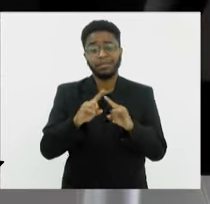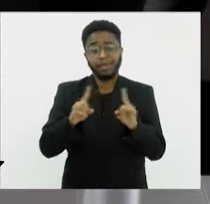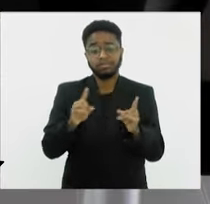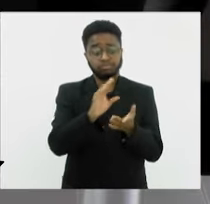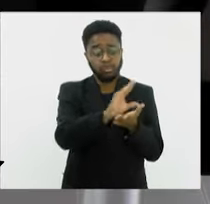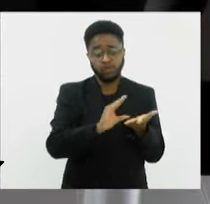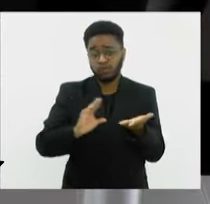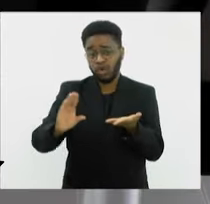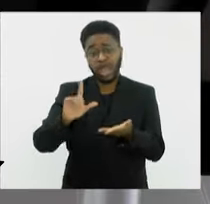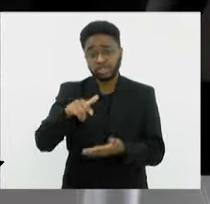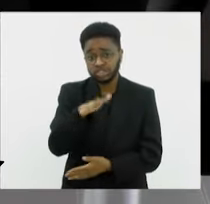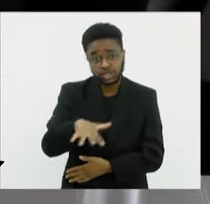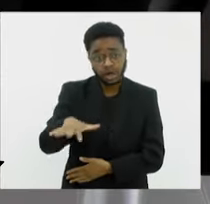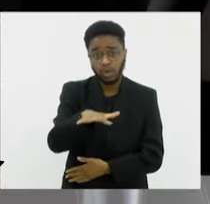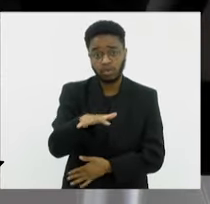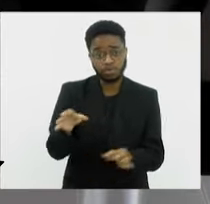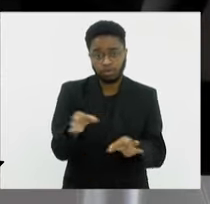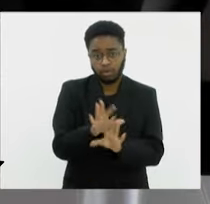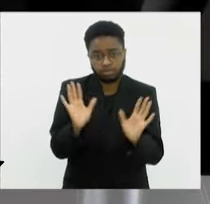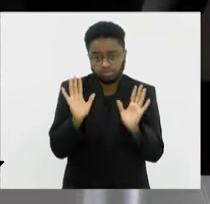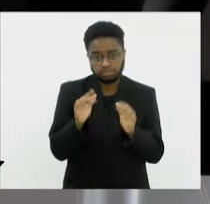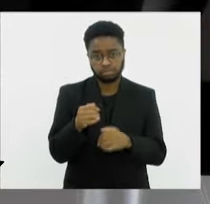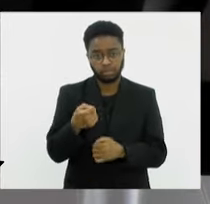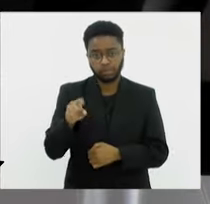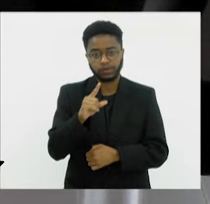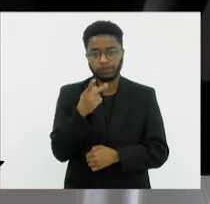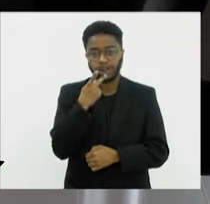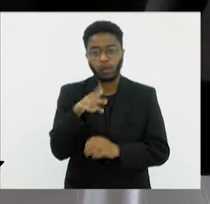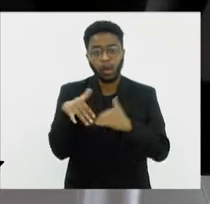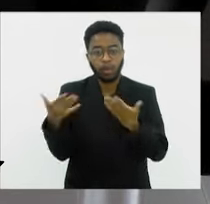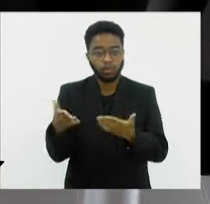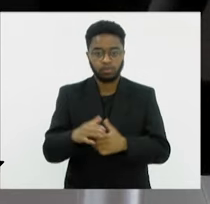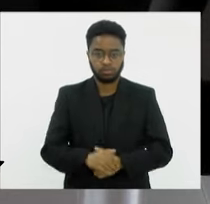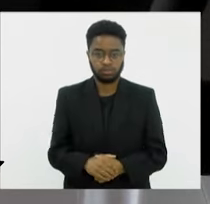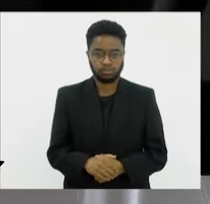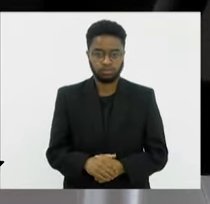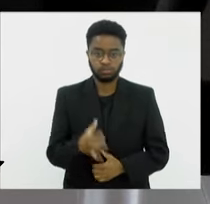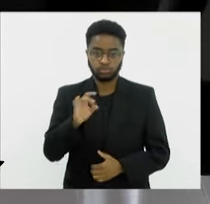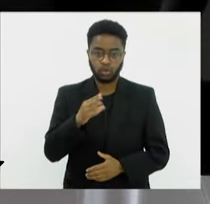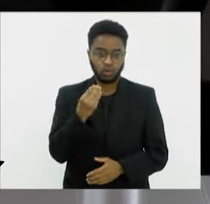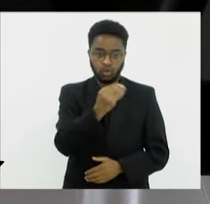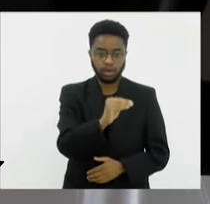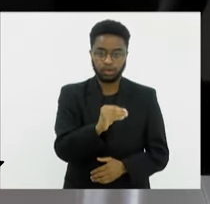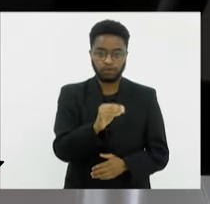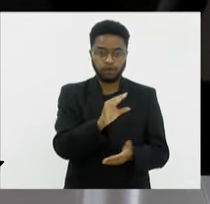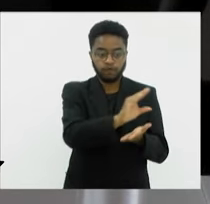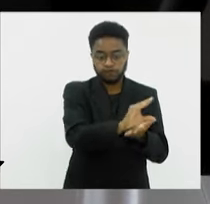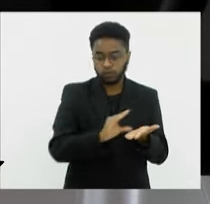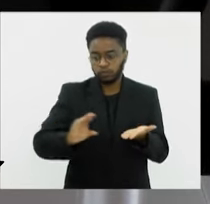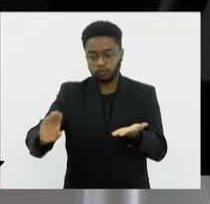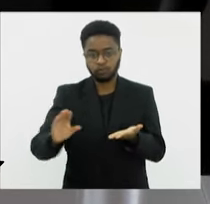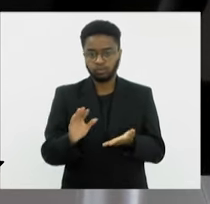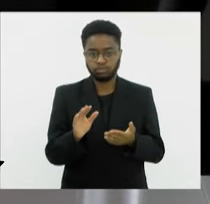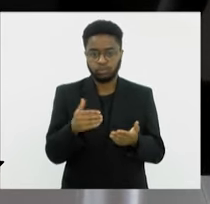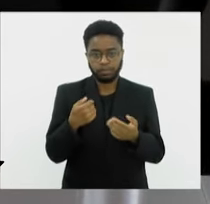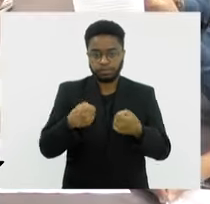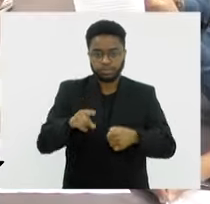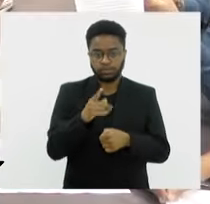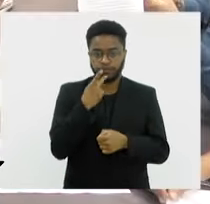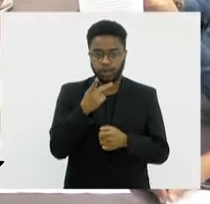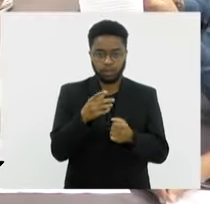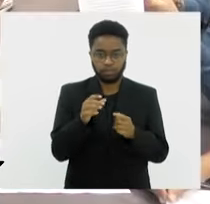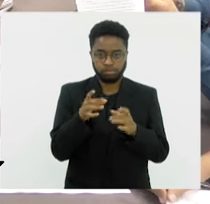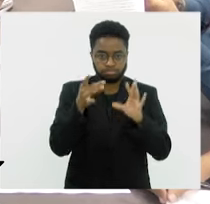não genérico, entra no caixa. Fundo a fundo. Viu? Só deixar fundo a fundo. Pode ser, então, de fundo a fundo. Fundo a fundo, é melhor. De acordo?